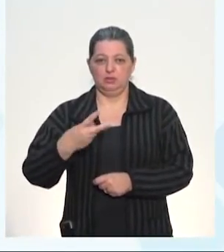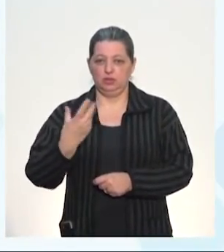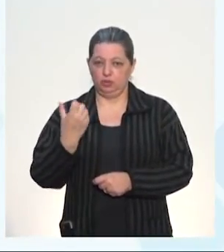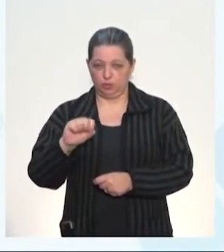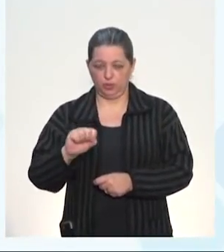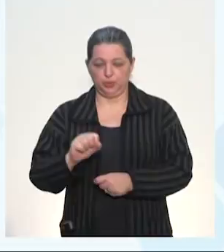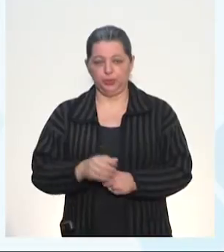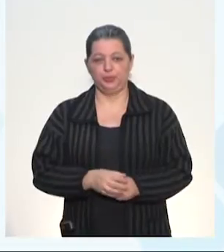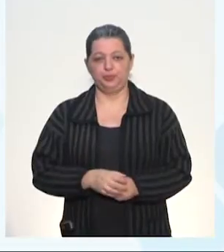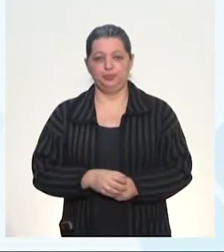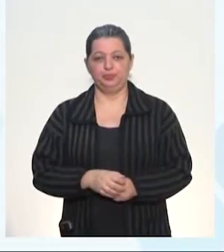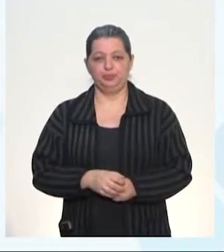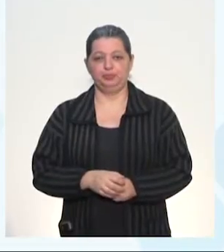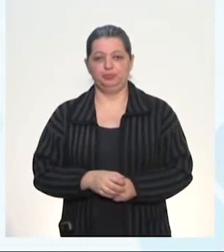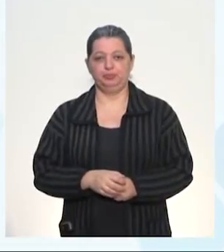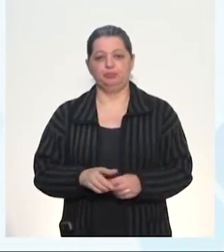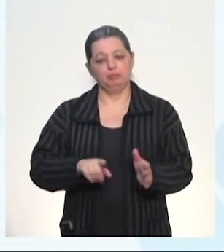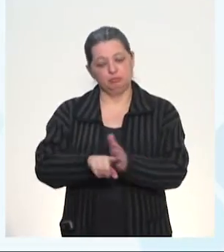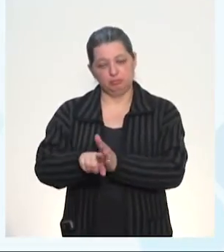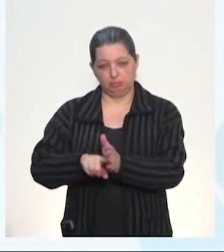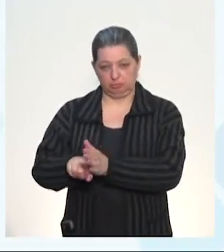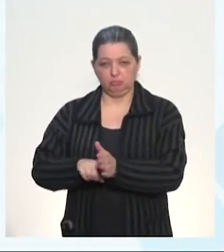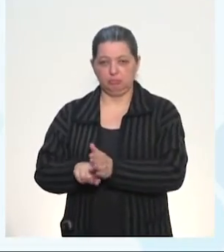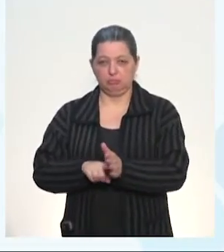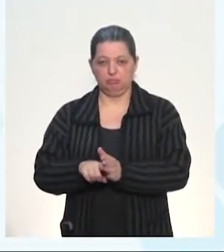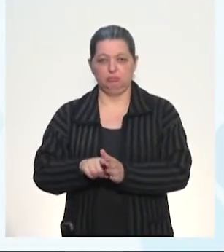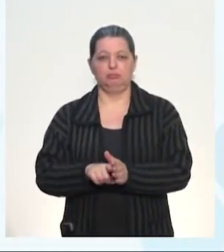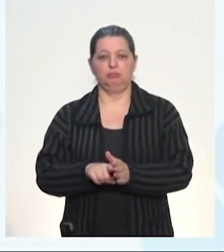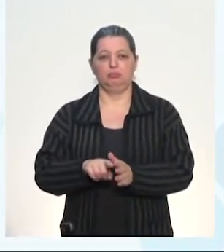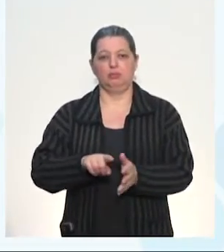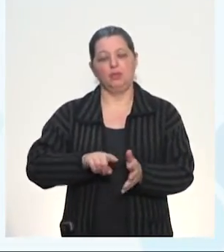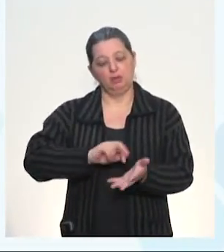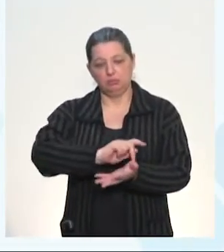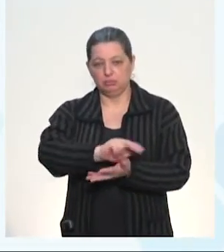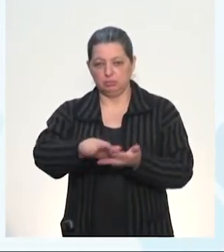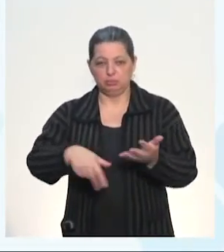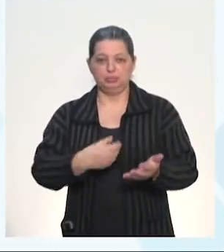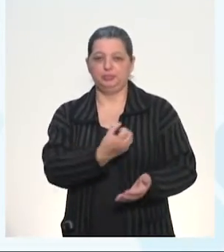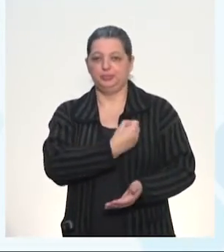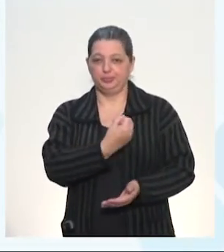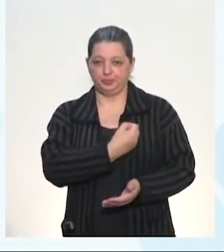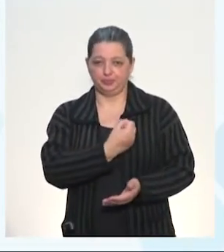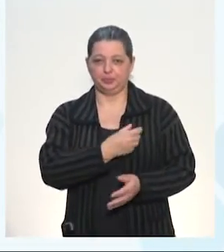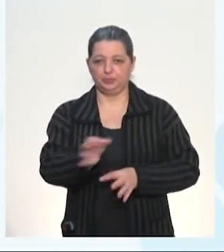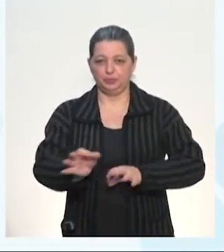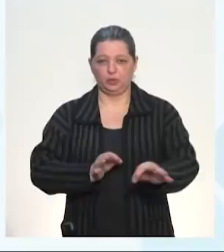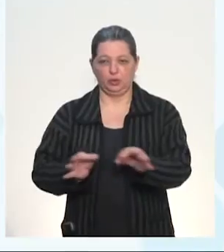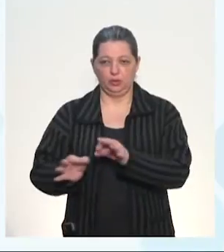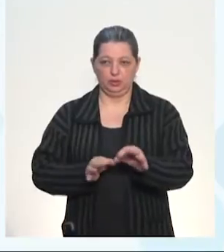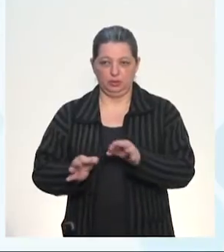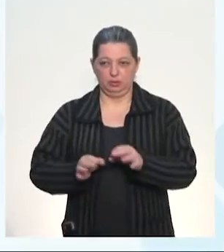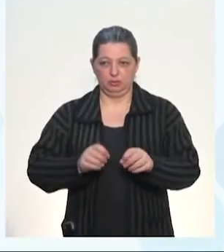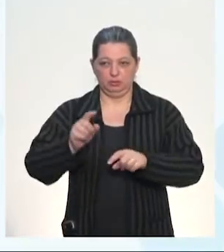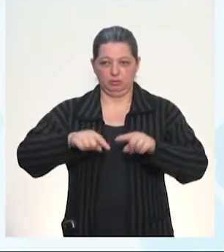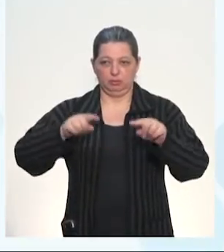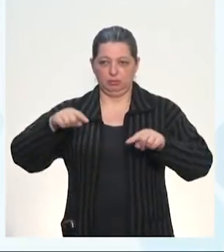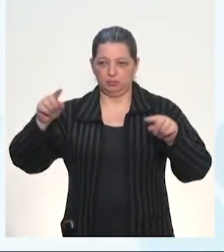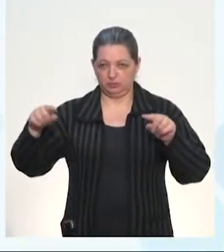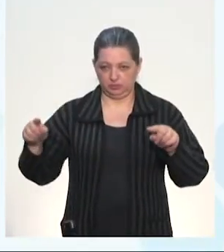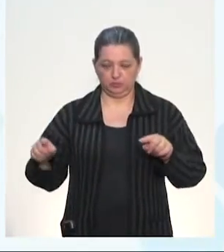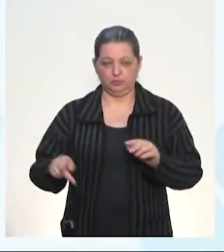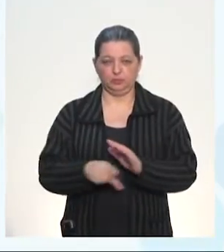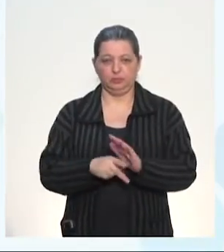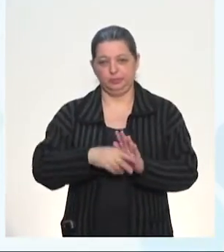MA28, realizar pesquisas envolvendo variáveis categóricas e numéricas e organizar dados coletados por meio